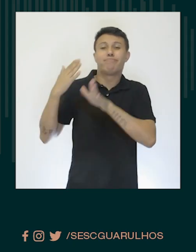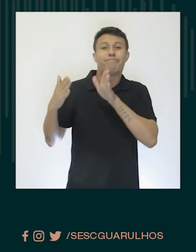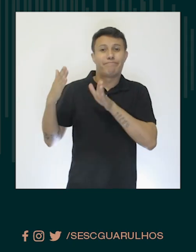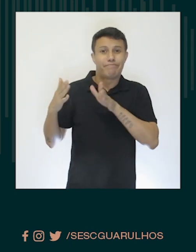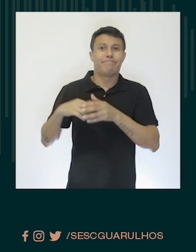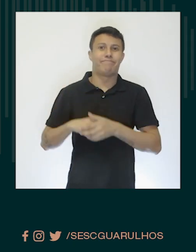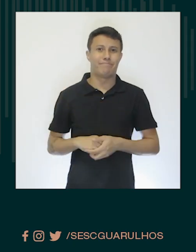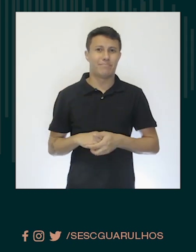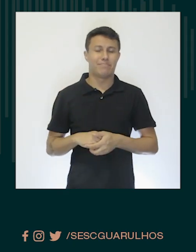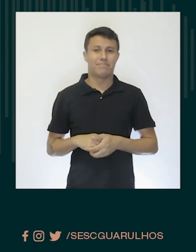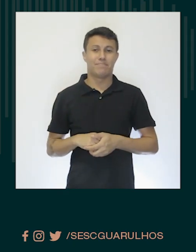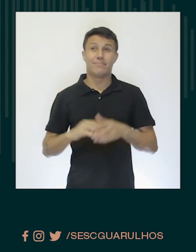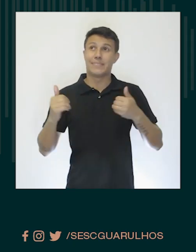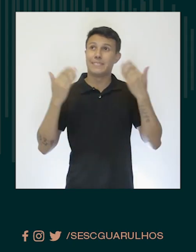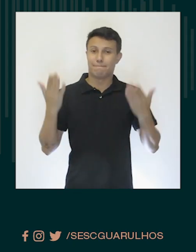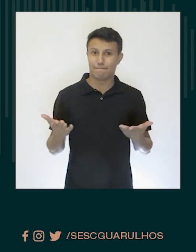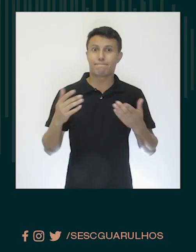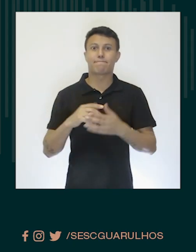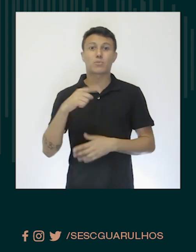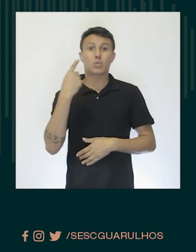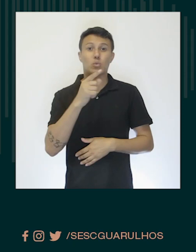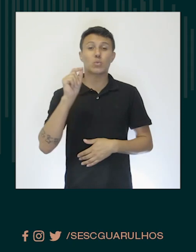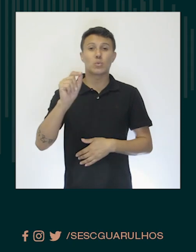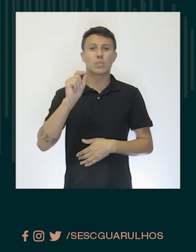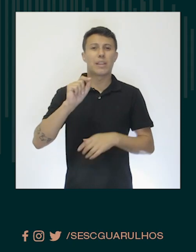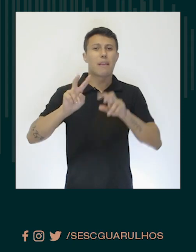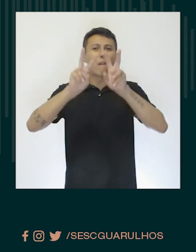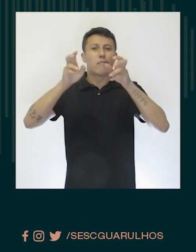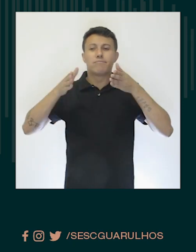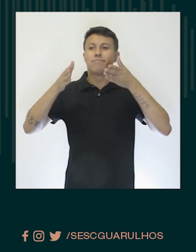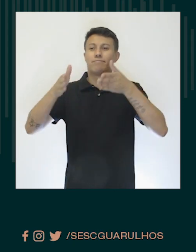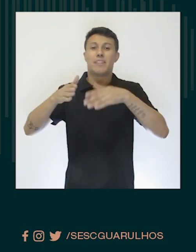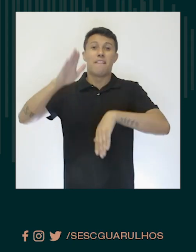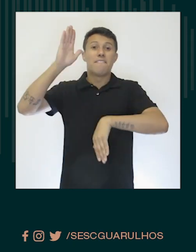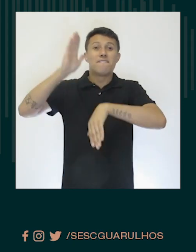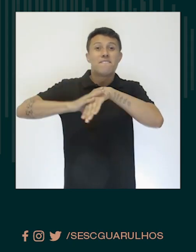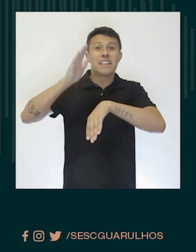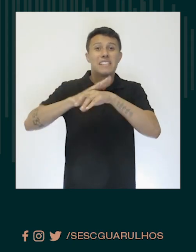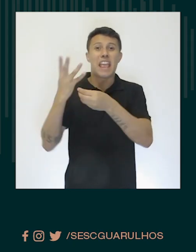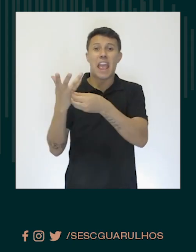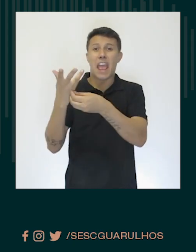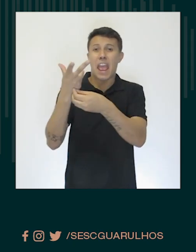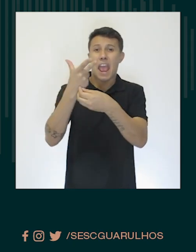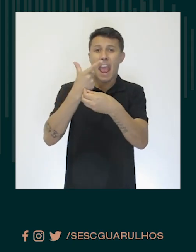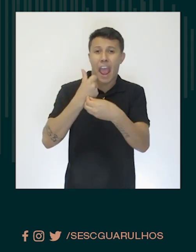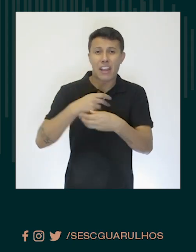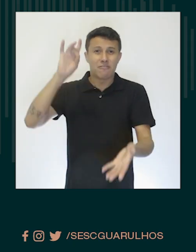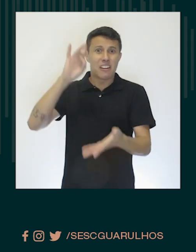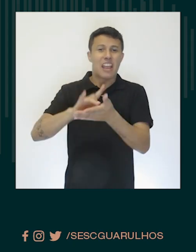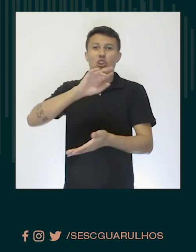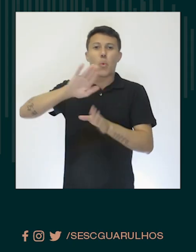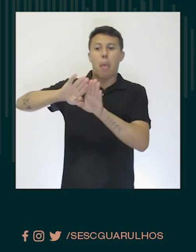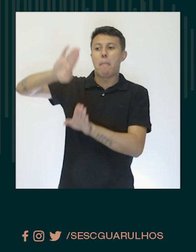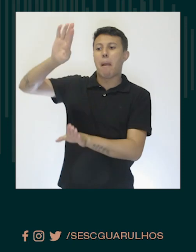época, 10 anos atrás. Então, a gente tinha um lema: faça arte e não papel de